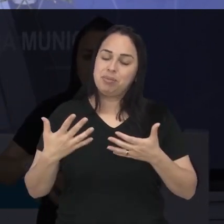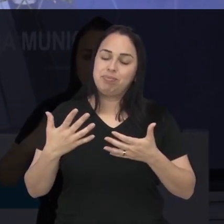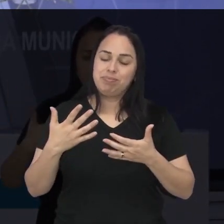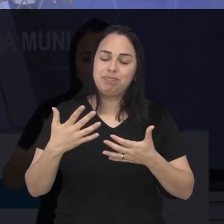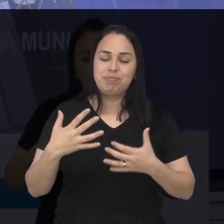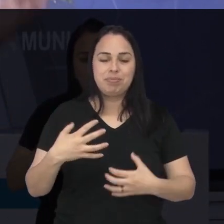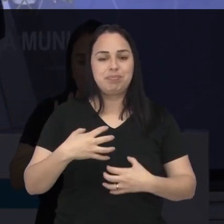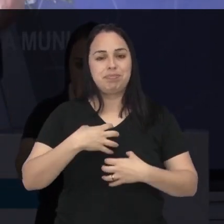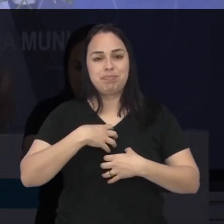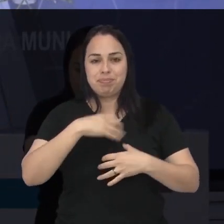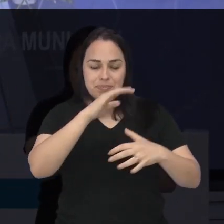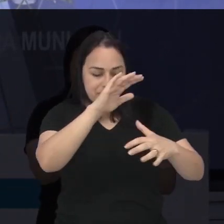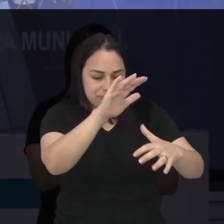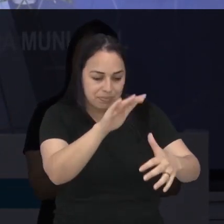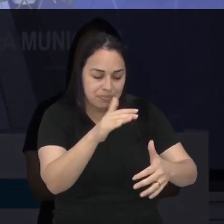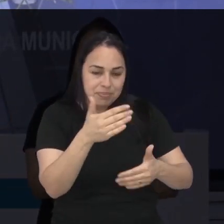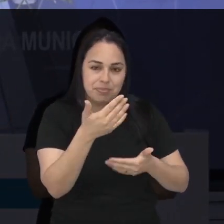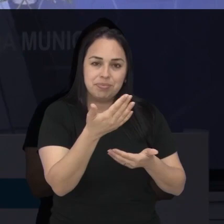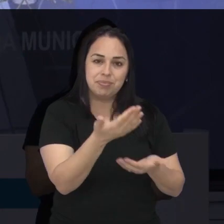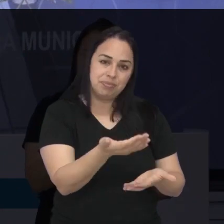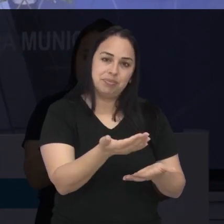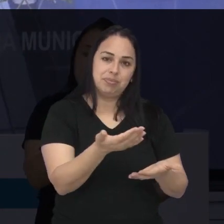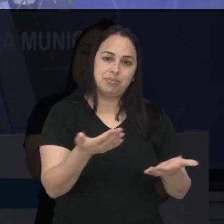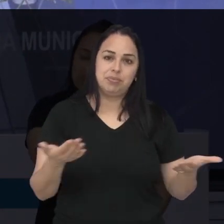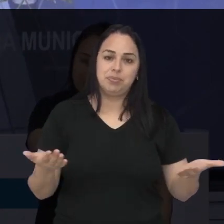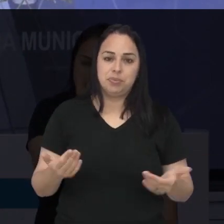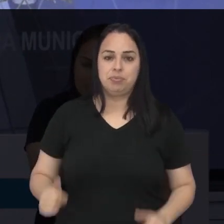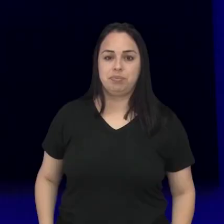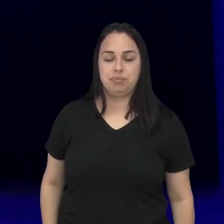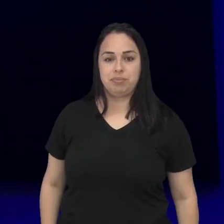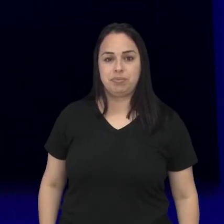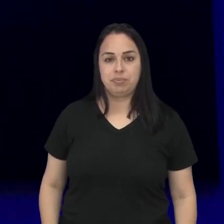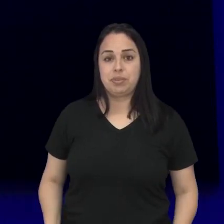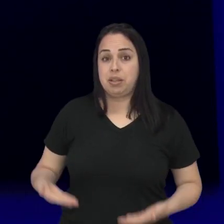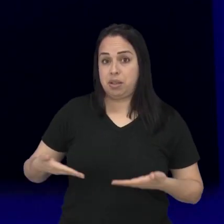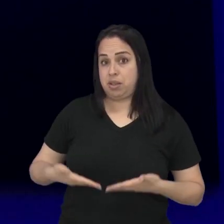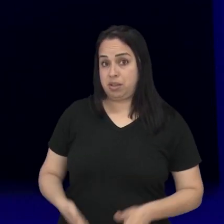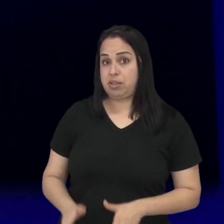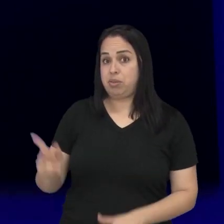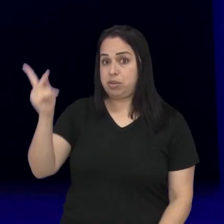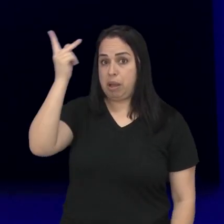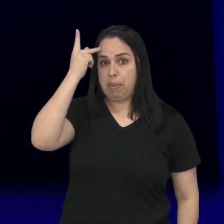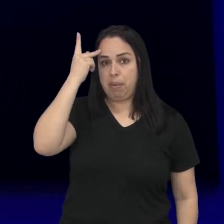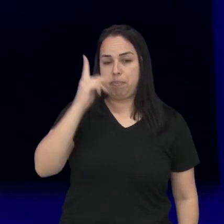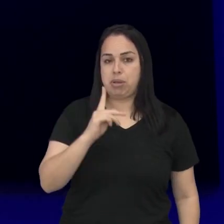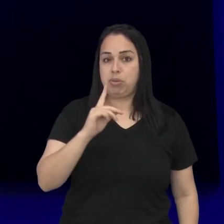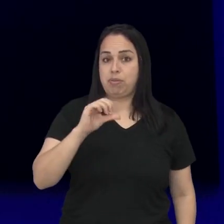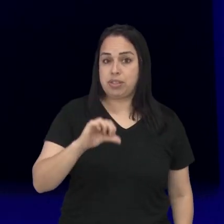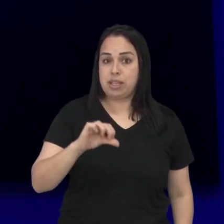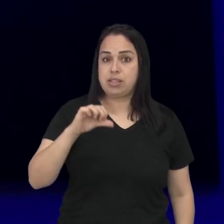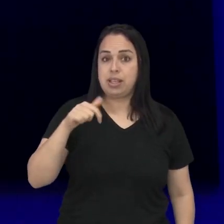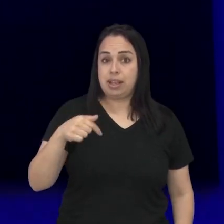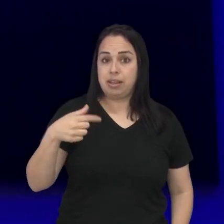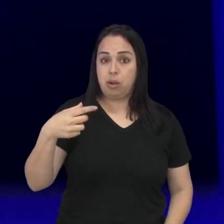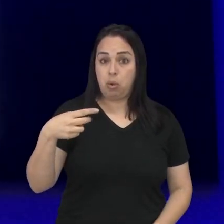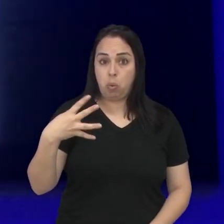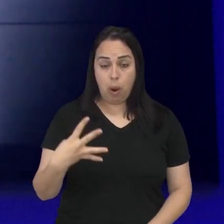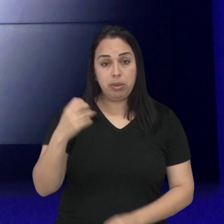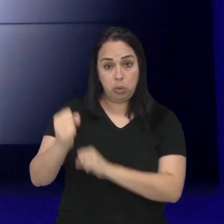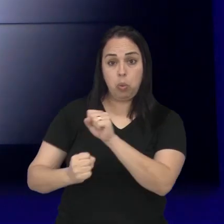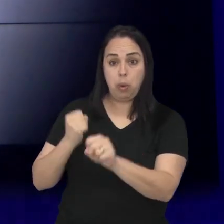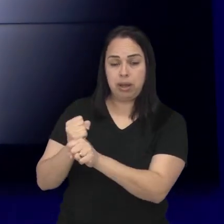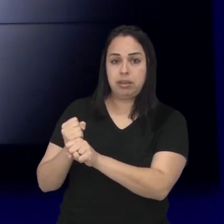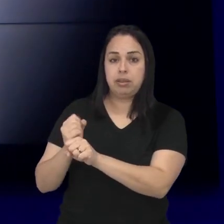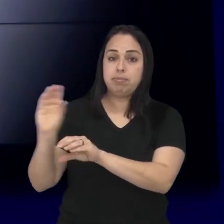a honra de homenagear o senhor nesta noite. Nascido em São Paulo em 1974,